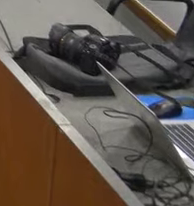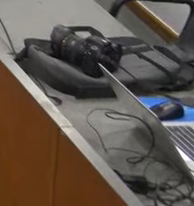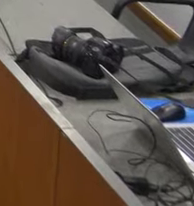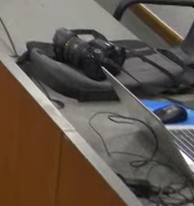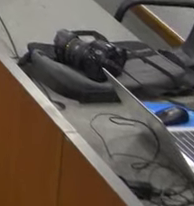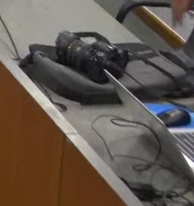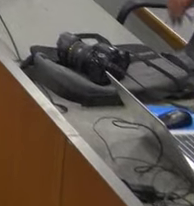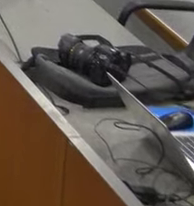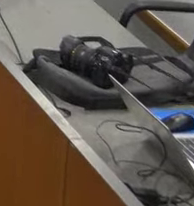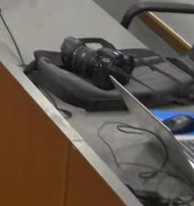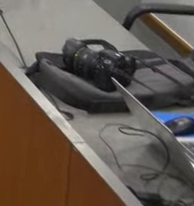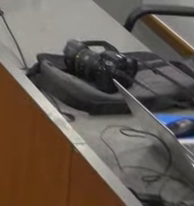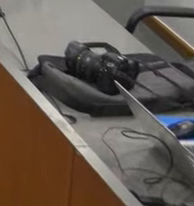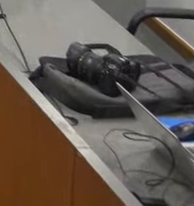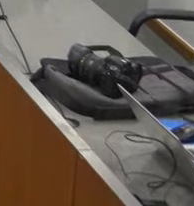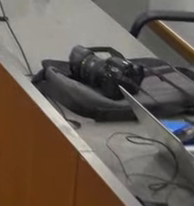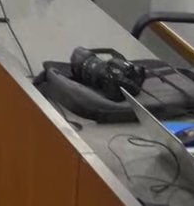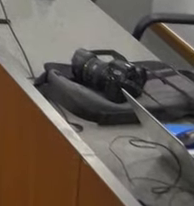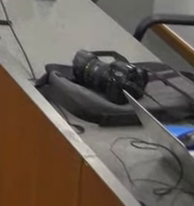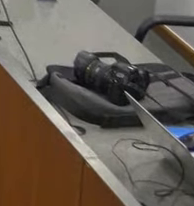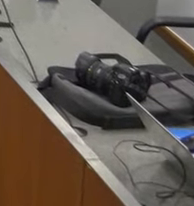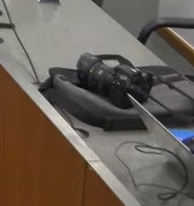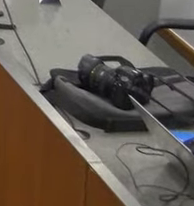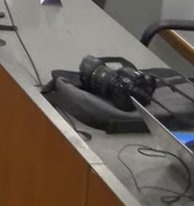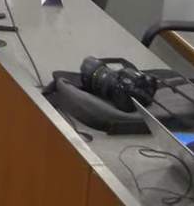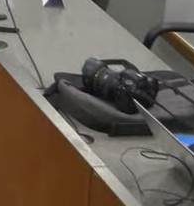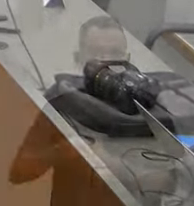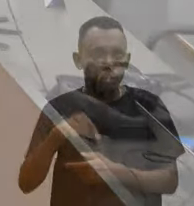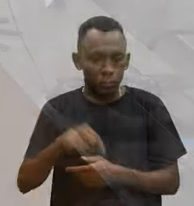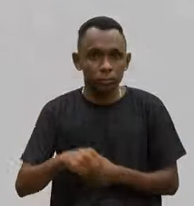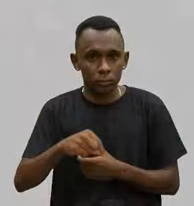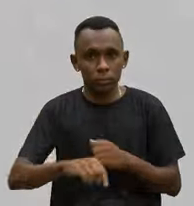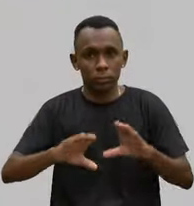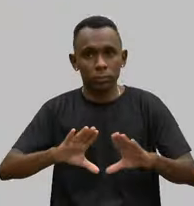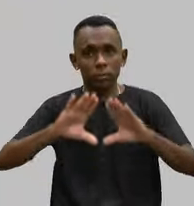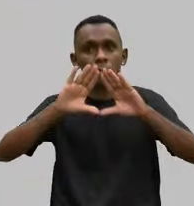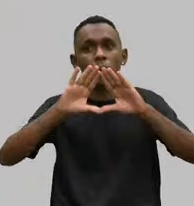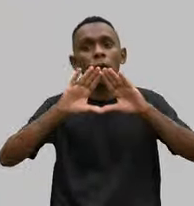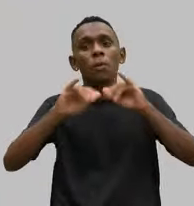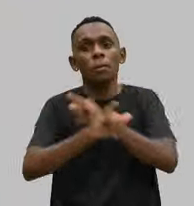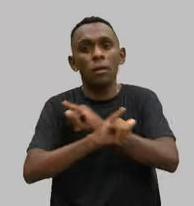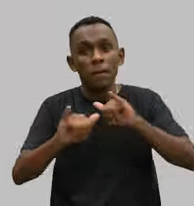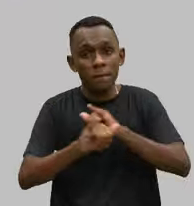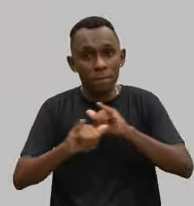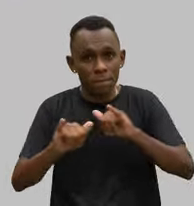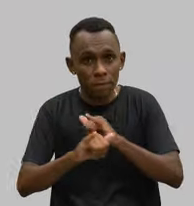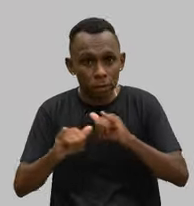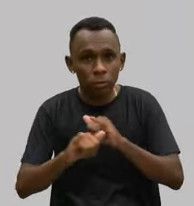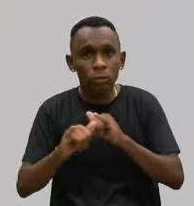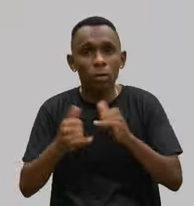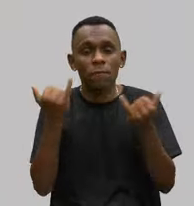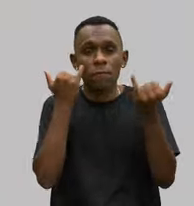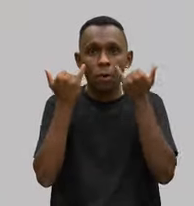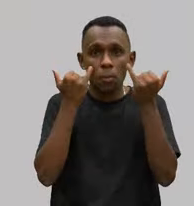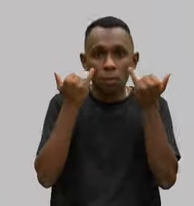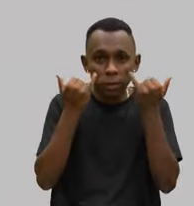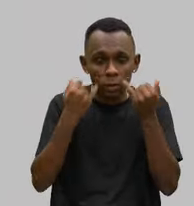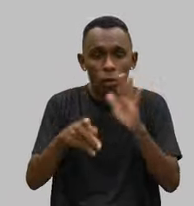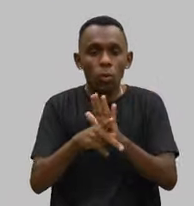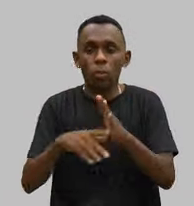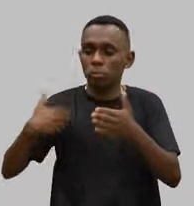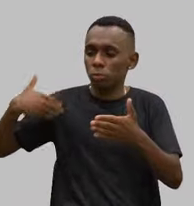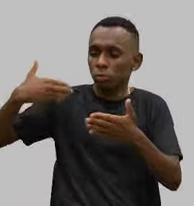comparecem às comissões desta casa para prestar informações sobre a gestão de suas